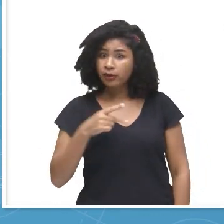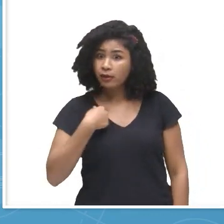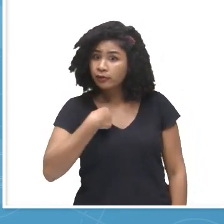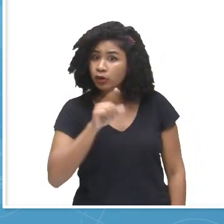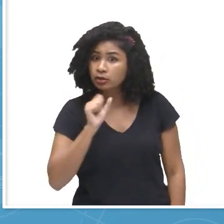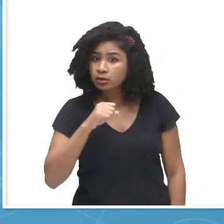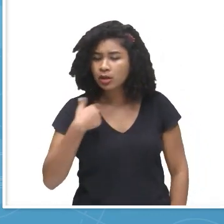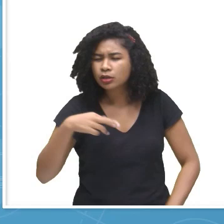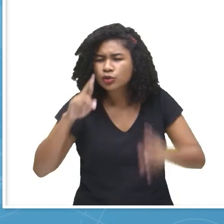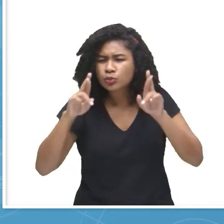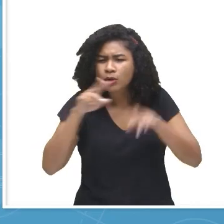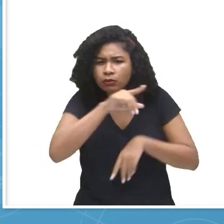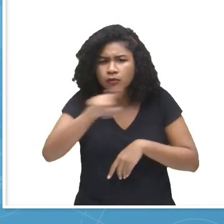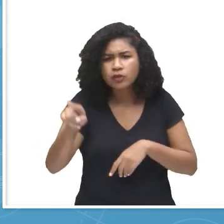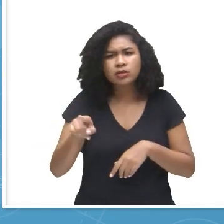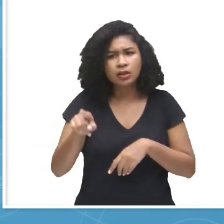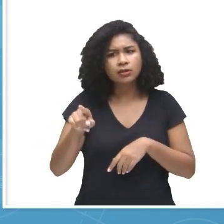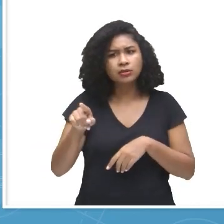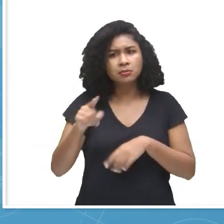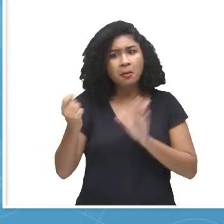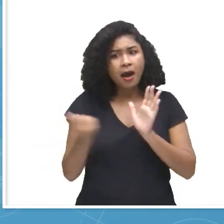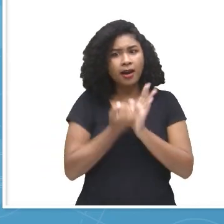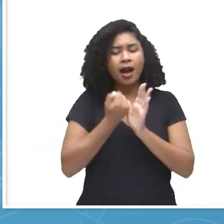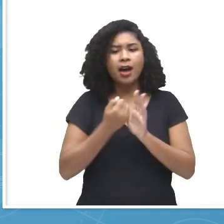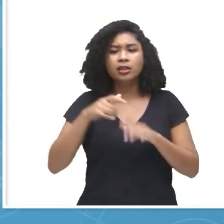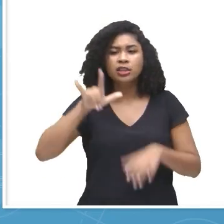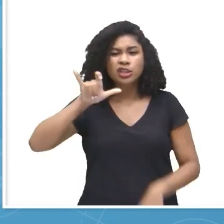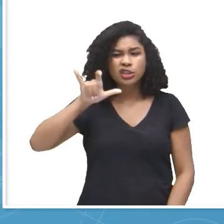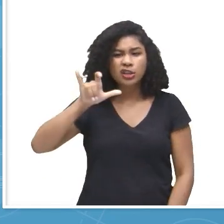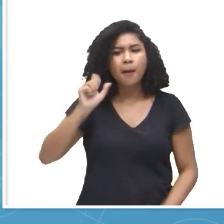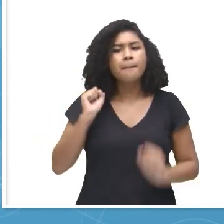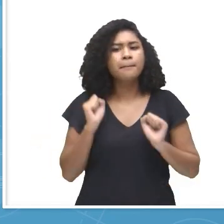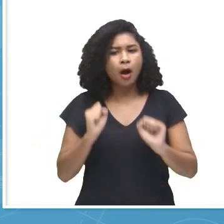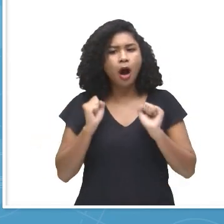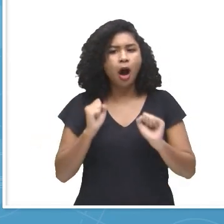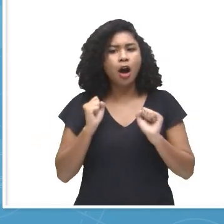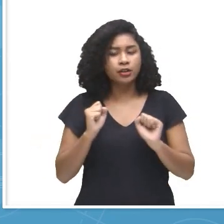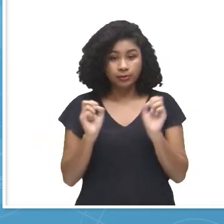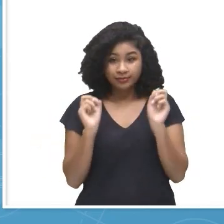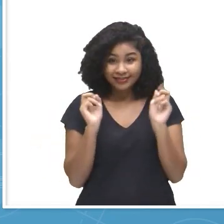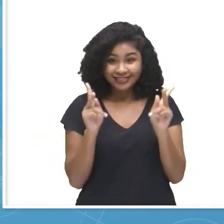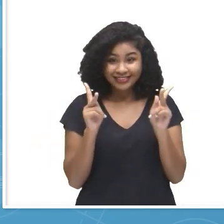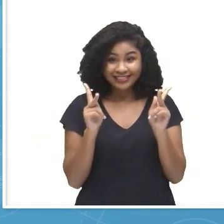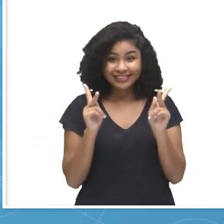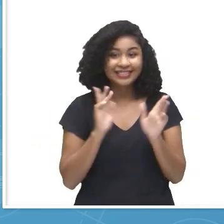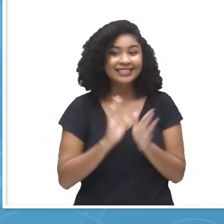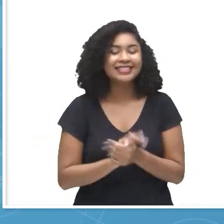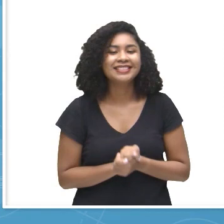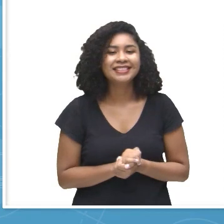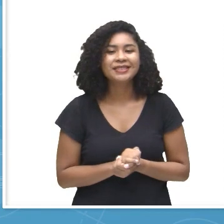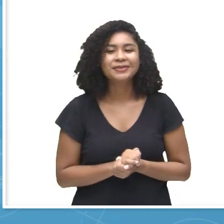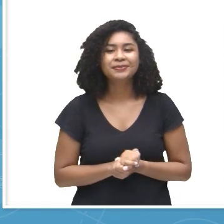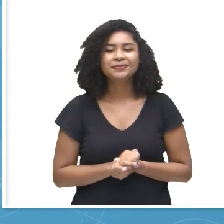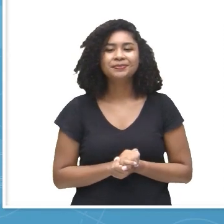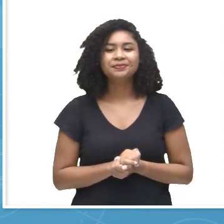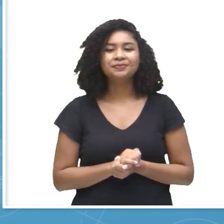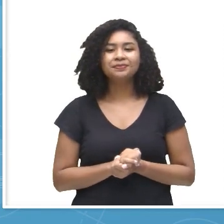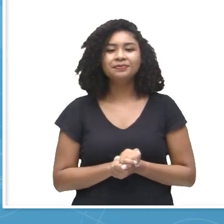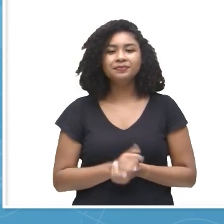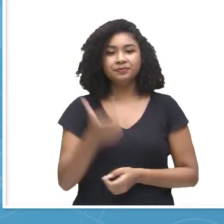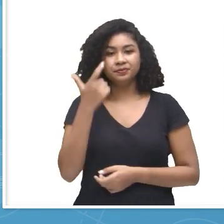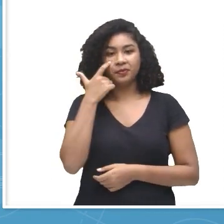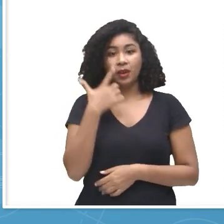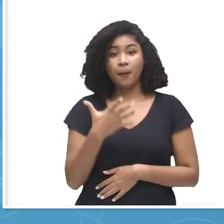nossa rede social do Aula em Casa, pode ser no Instagram, e marca lá o Aula em Casa, tá bom? Então, olha só, o meu vai ser